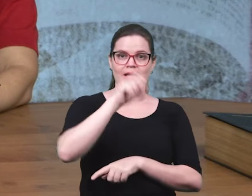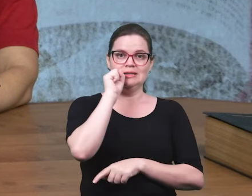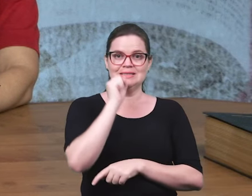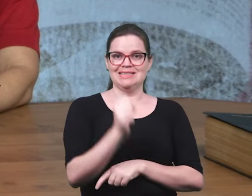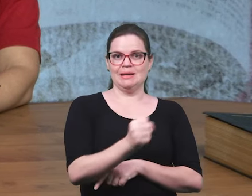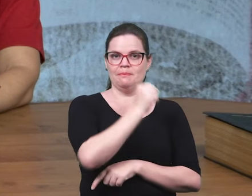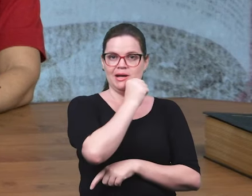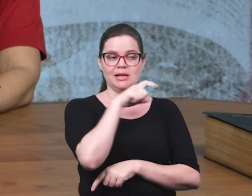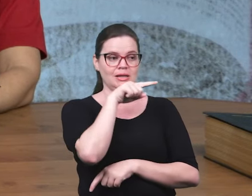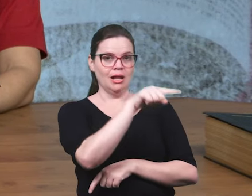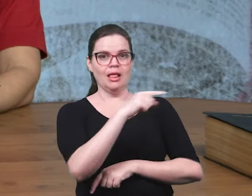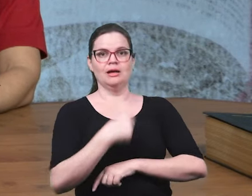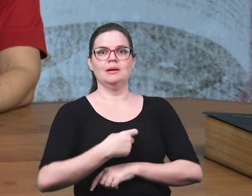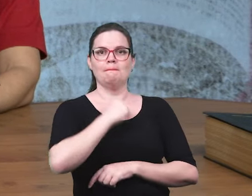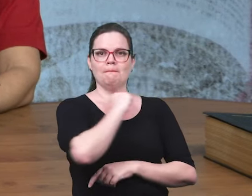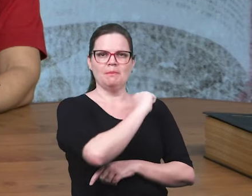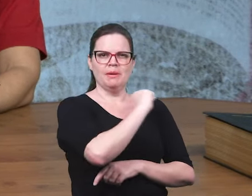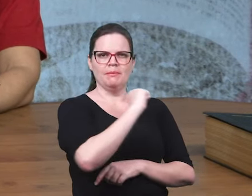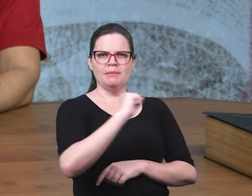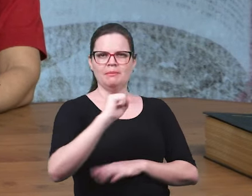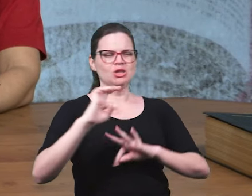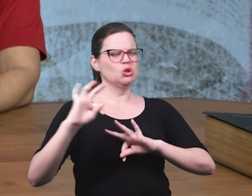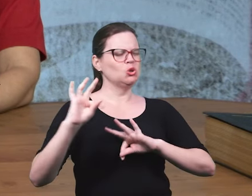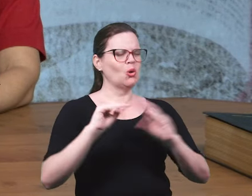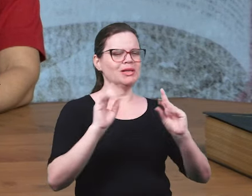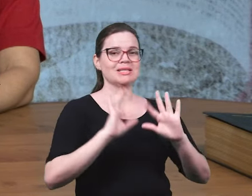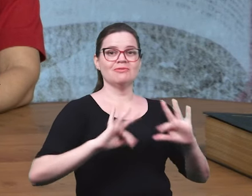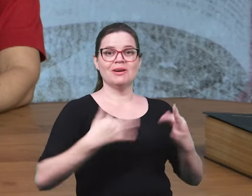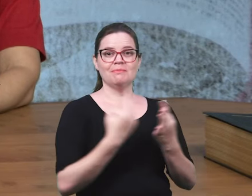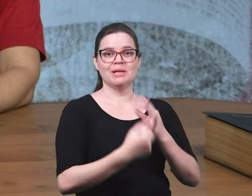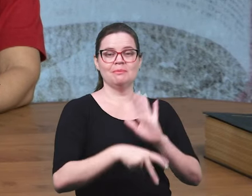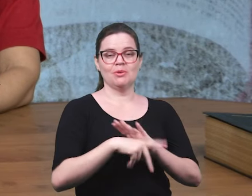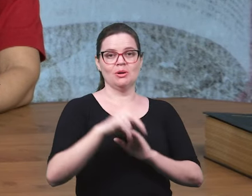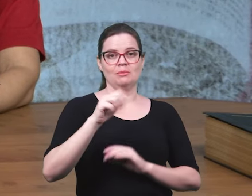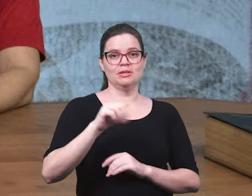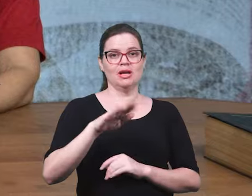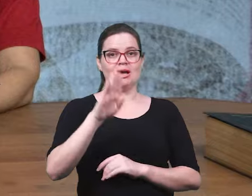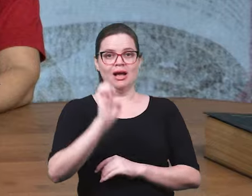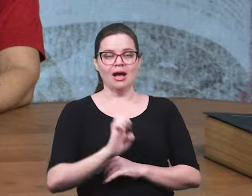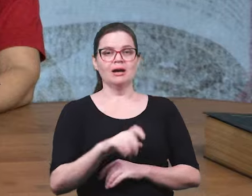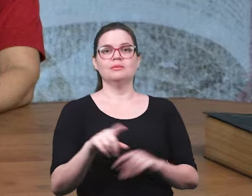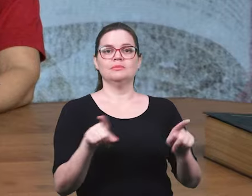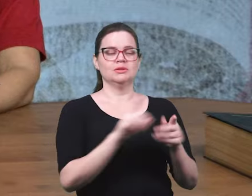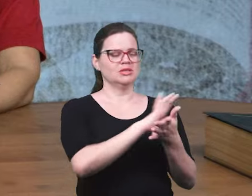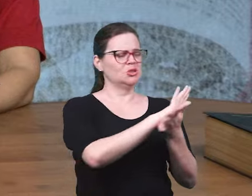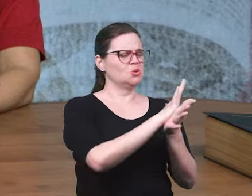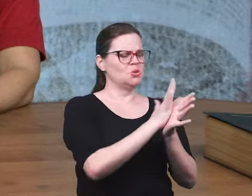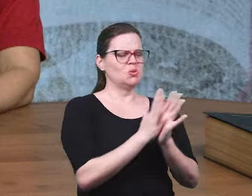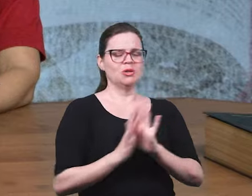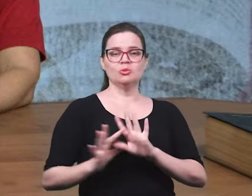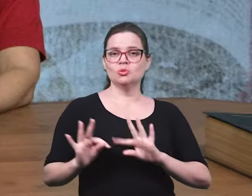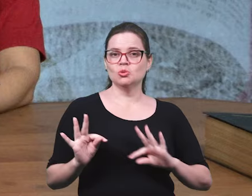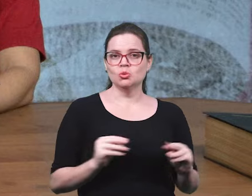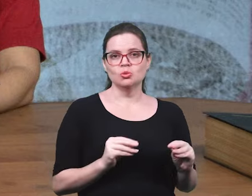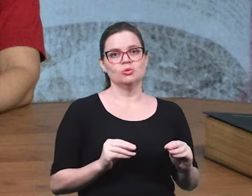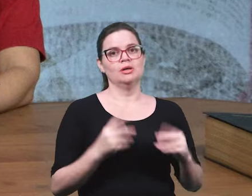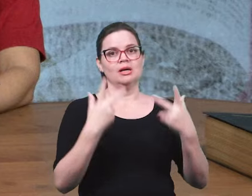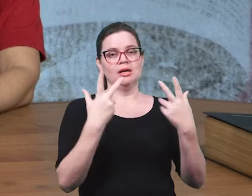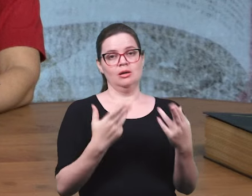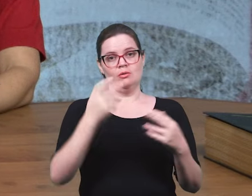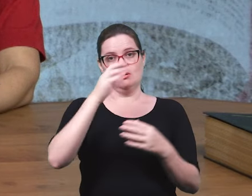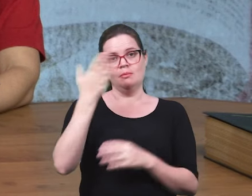feriu a todos os que ficaram de Acabe em Samaria, até que os destruiu, conforme a palavra